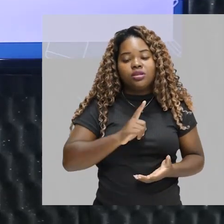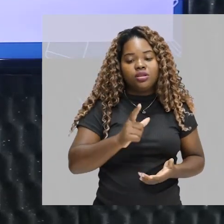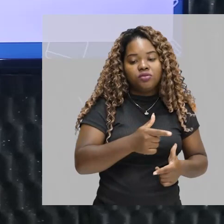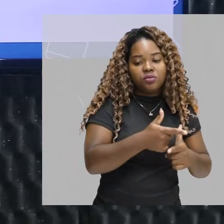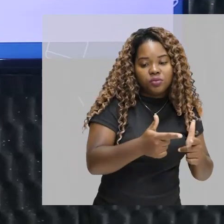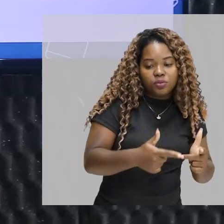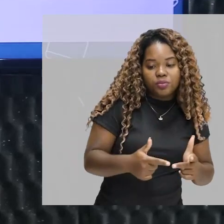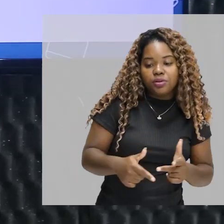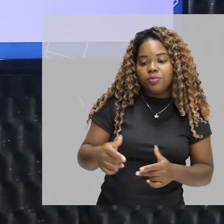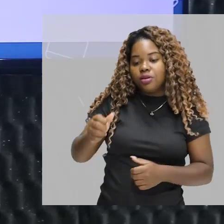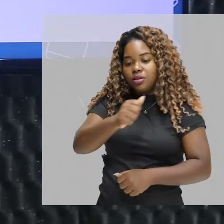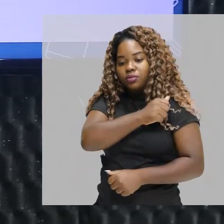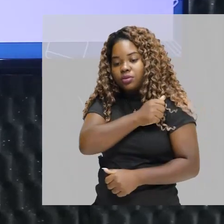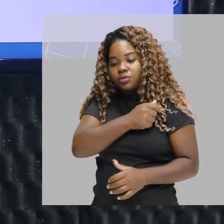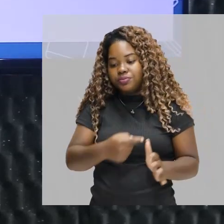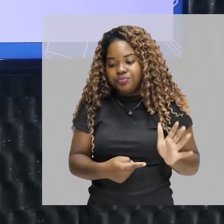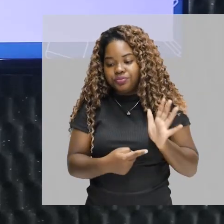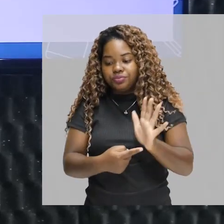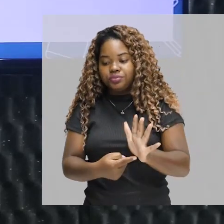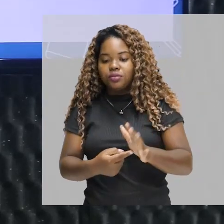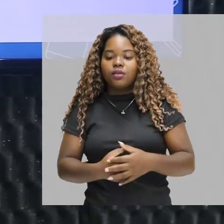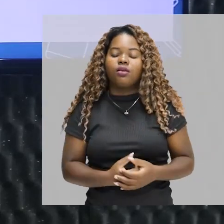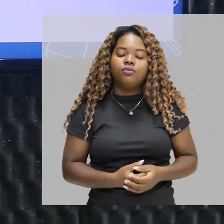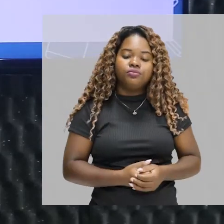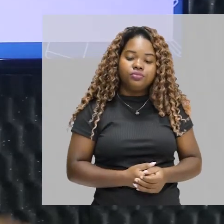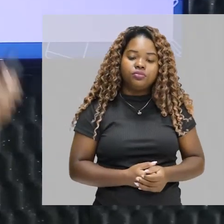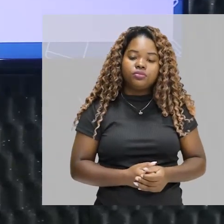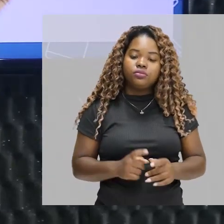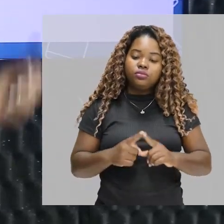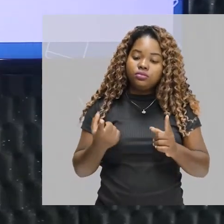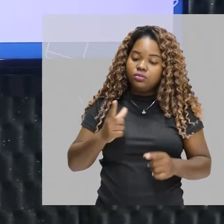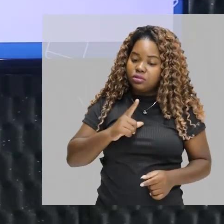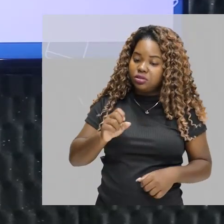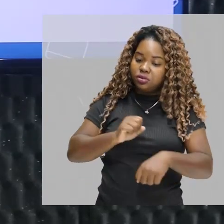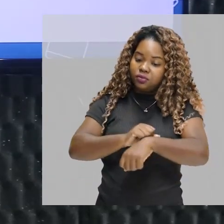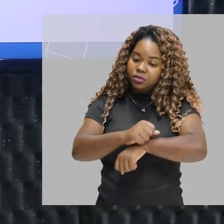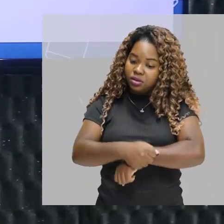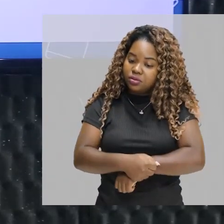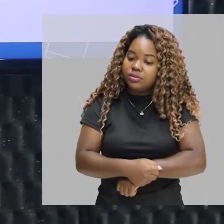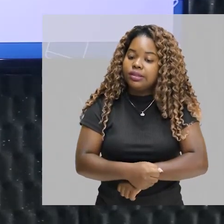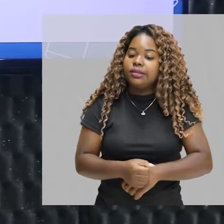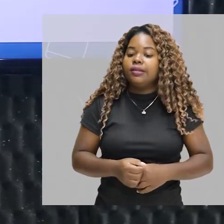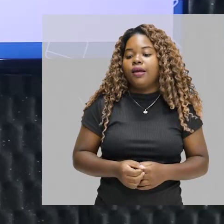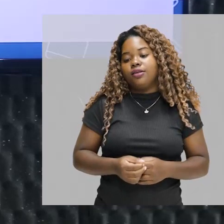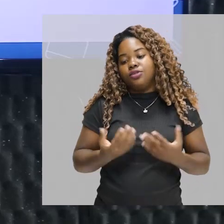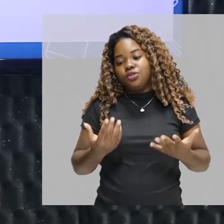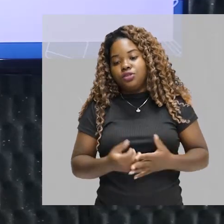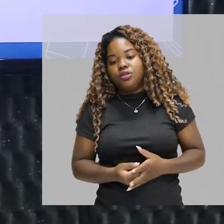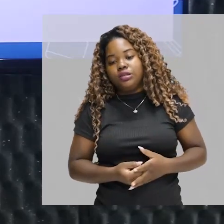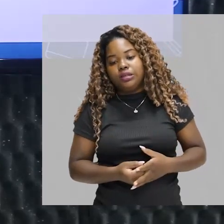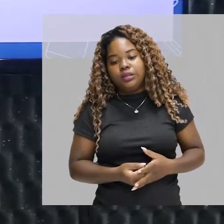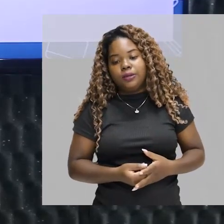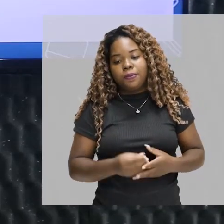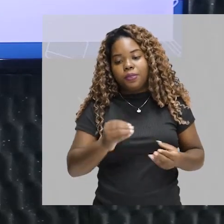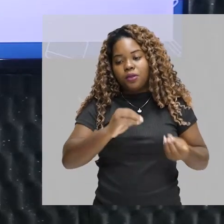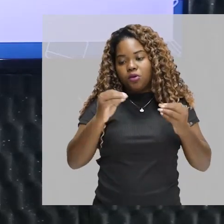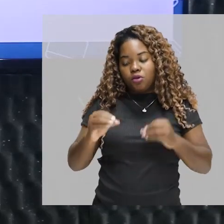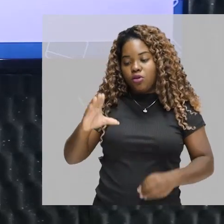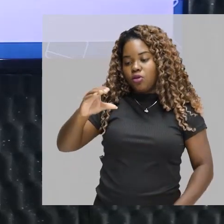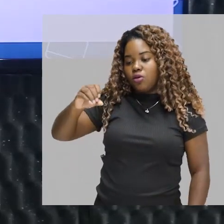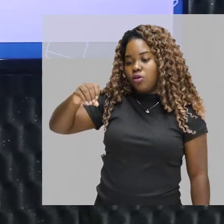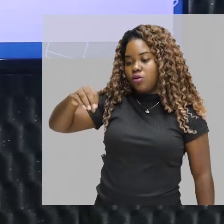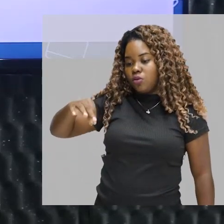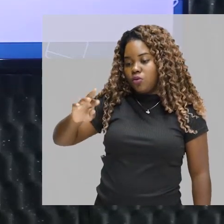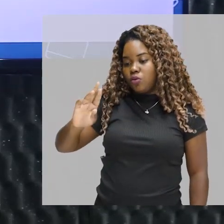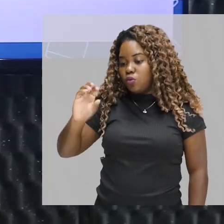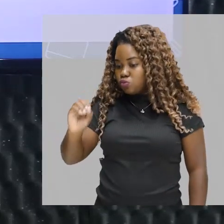problema, onde o aluno tem que apresentar uma intervenção. Mas existem universidades que pedem, né? Faculdade também,